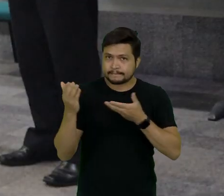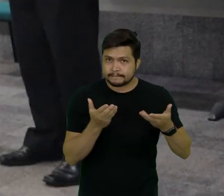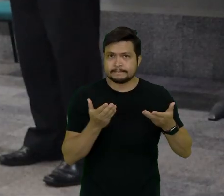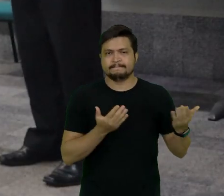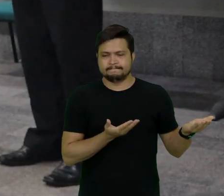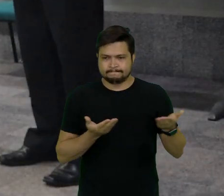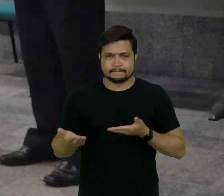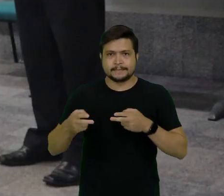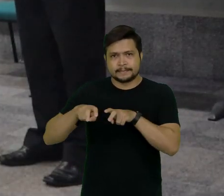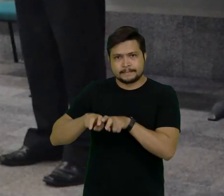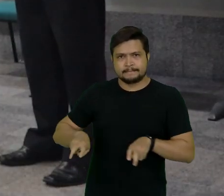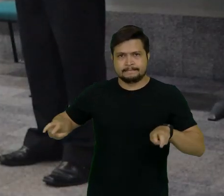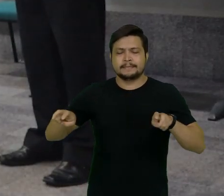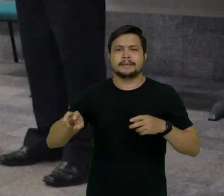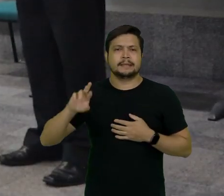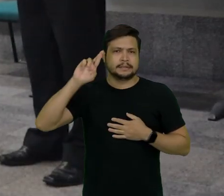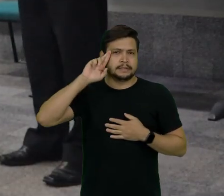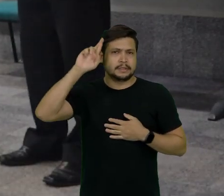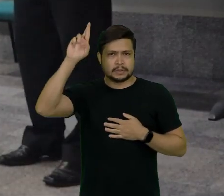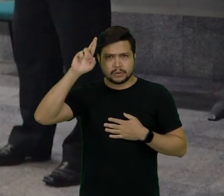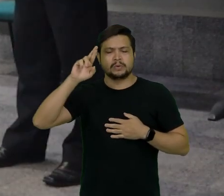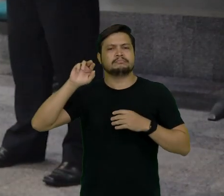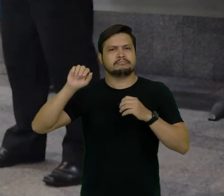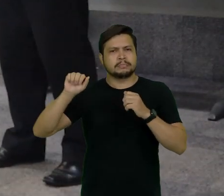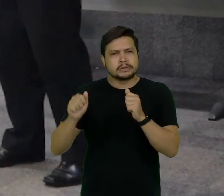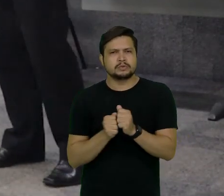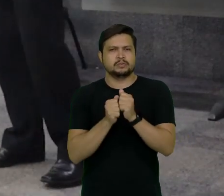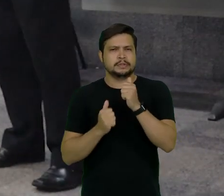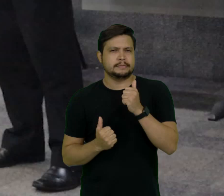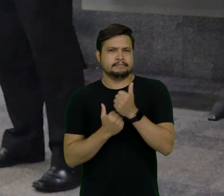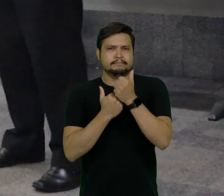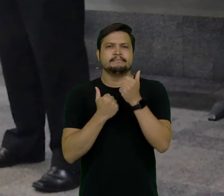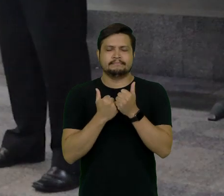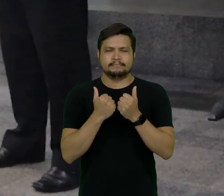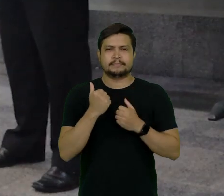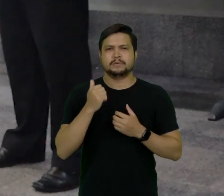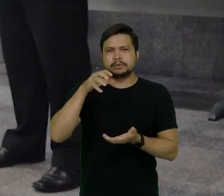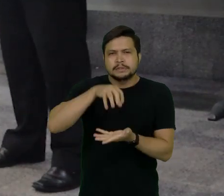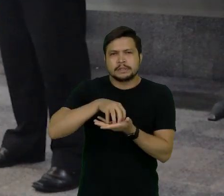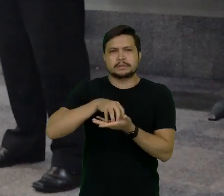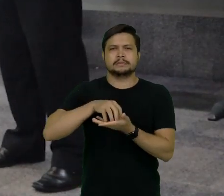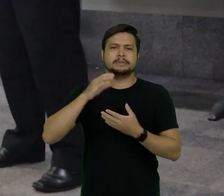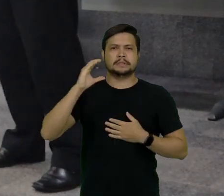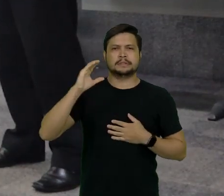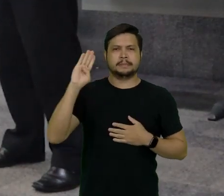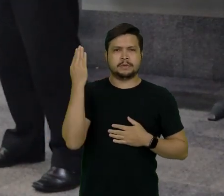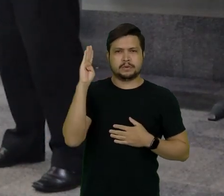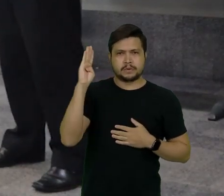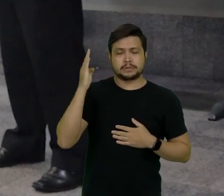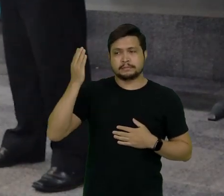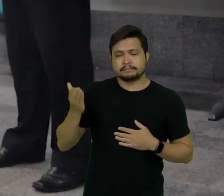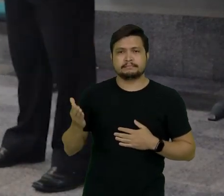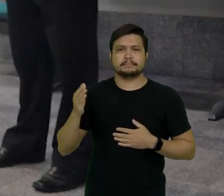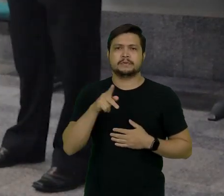Convidamos para compor a mesa diretiva, diretora adjunta do Centro de Ciências Agrárias e Biológicas, professora doutora Fátima Révia